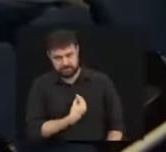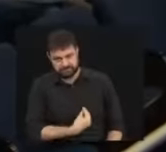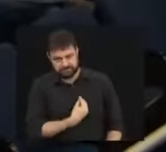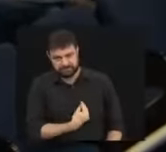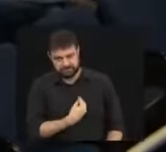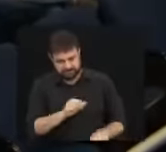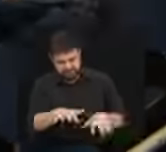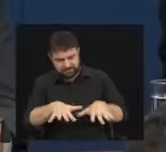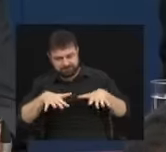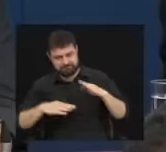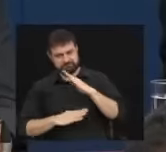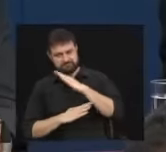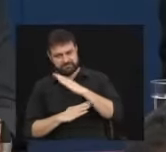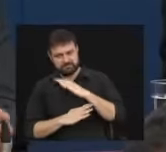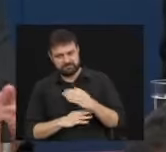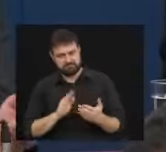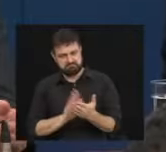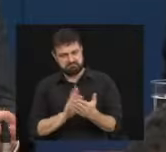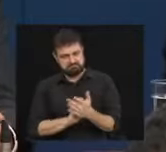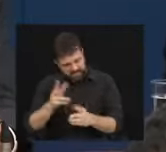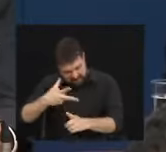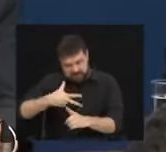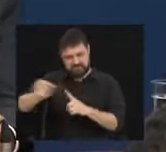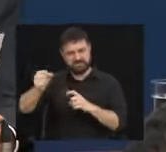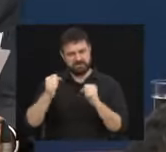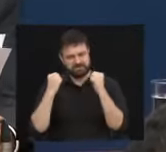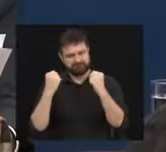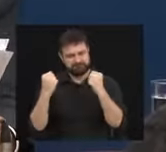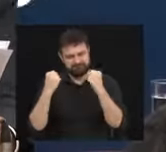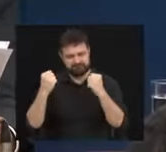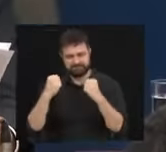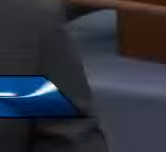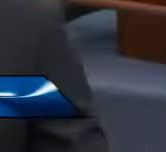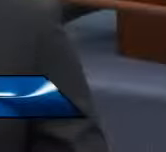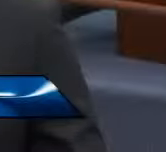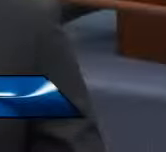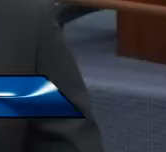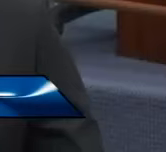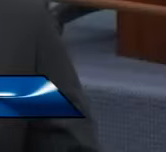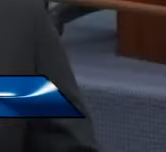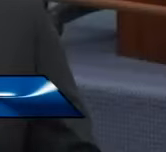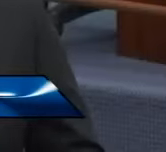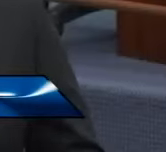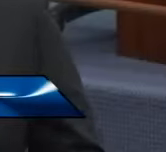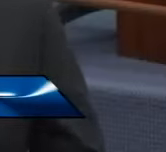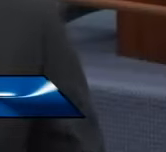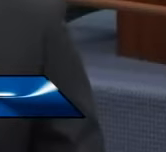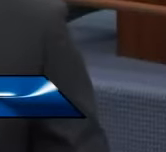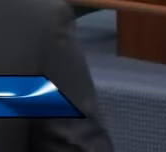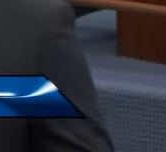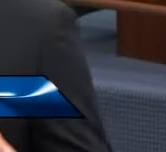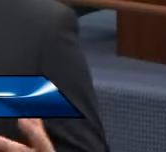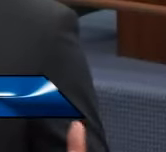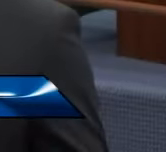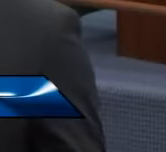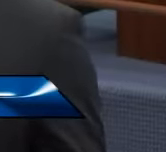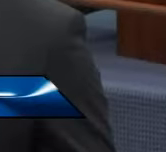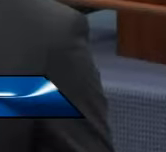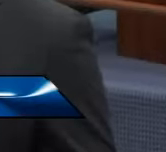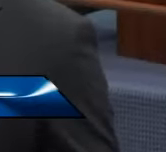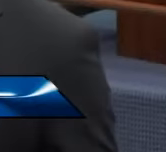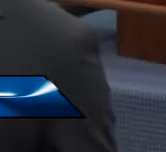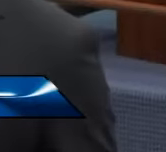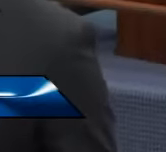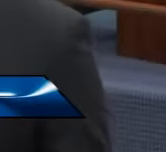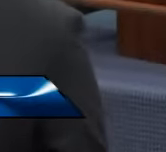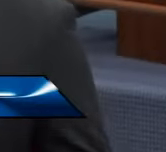valor deve ser destinado para os fundos de defesa dos direitos das pessoas com deficiência. A multa e a cassação do alvará aconteceria